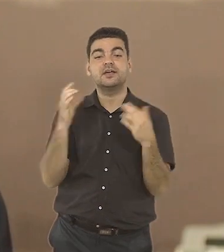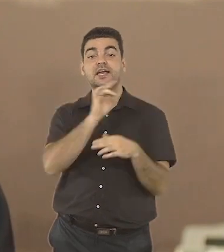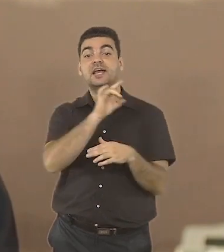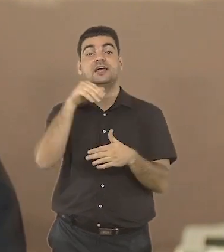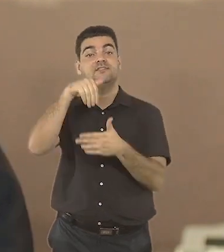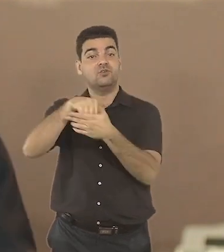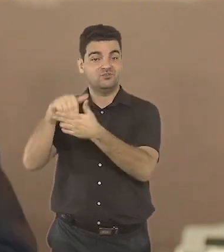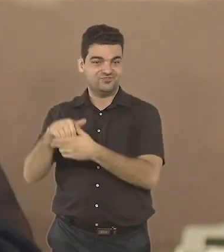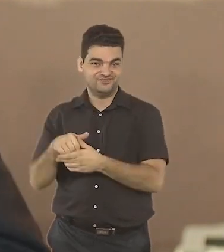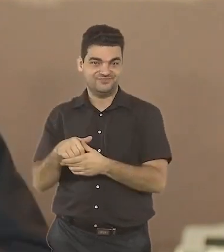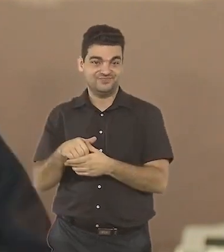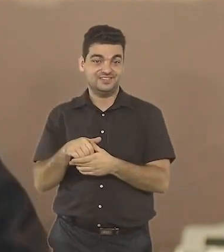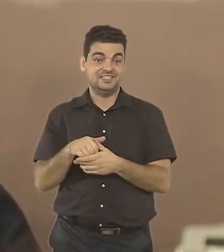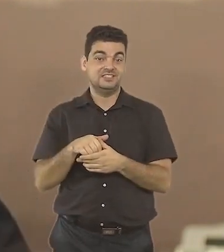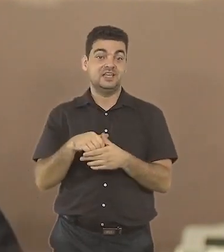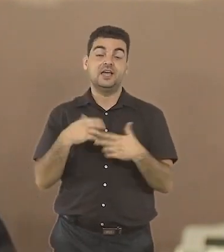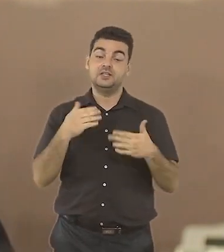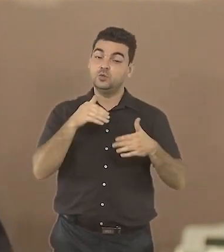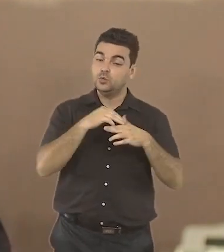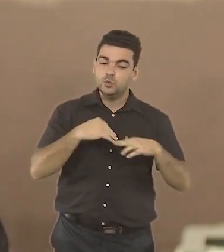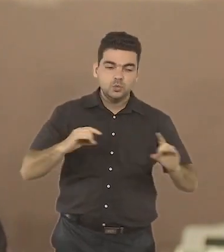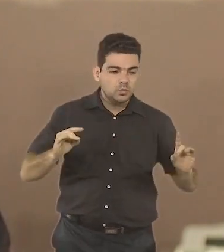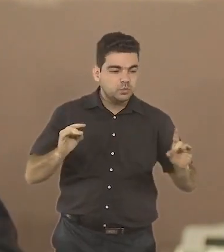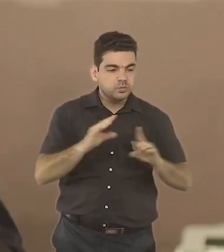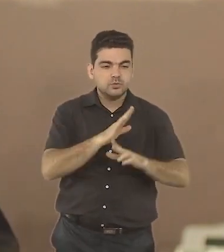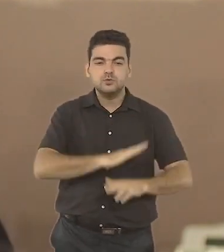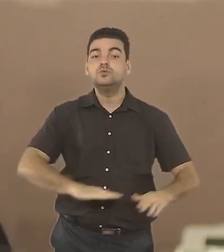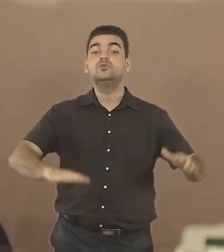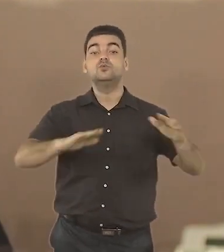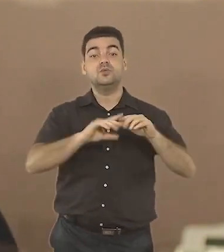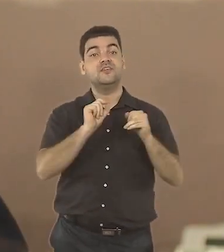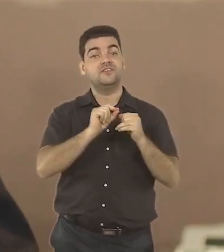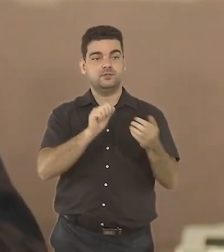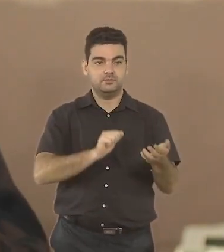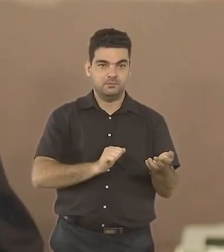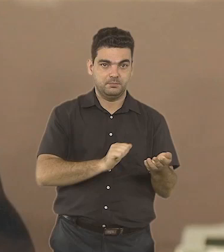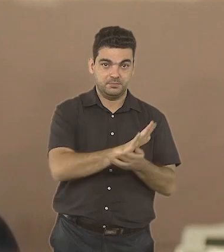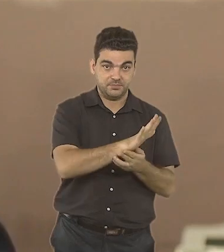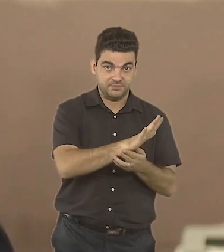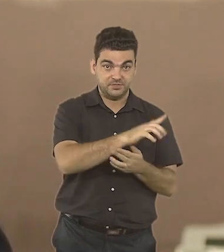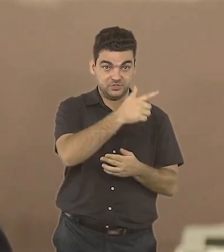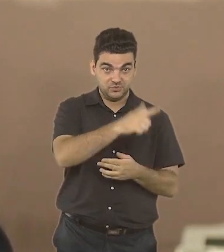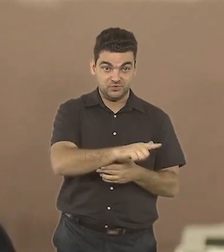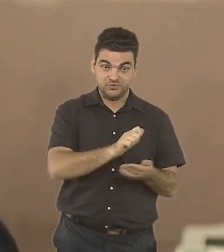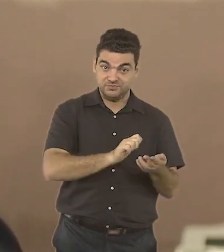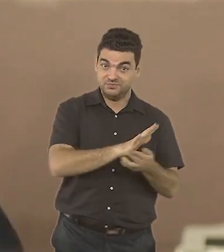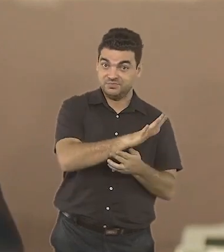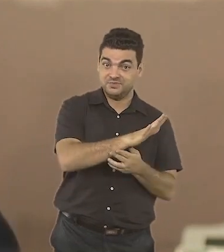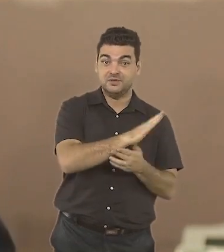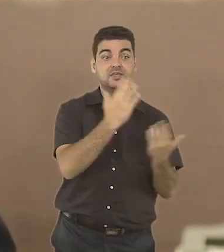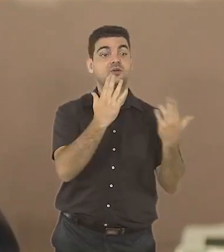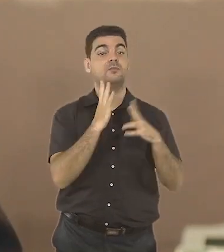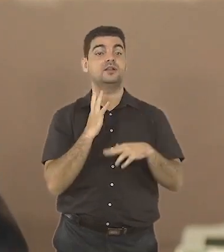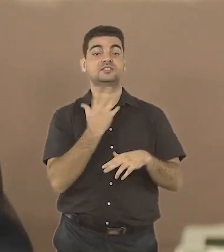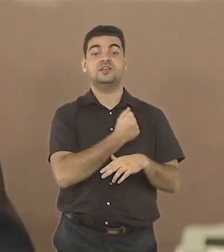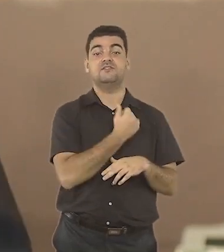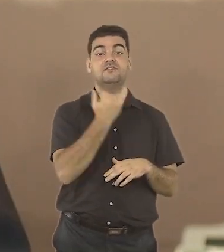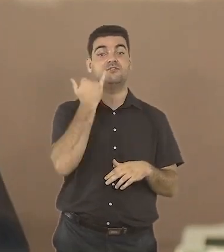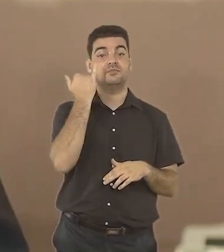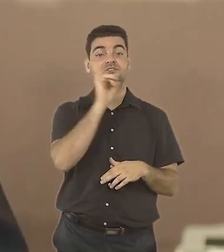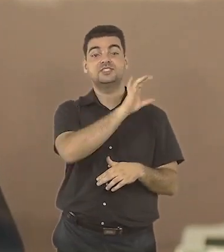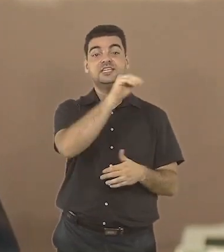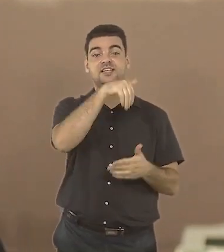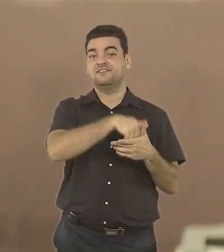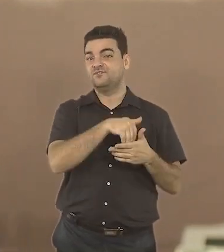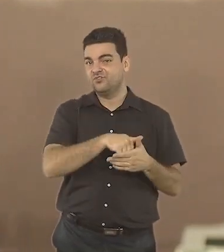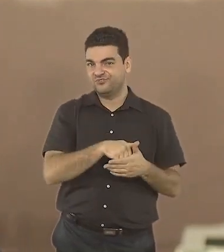votos. Quando a votação é encerrada, é impresso o boletim de urna que registra os